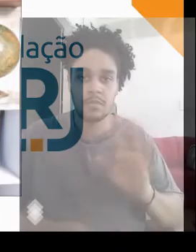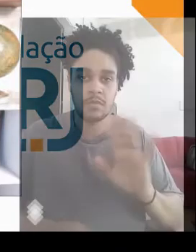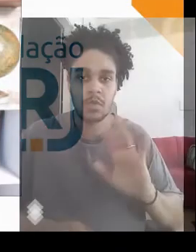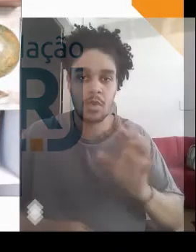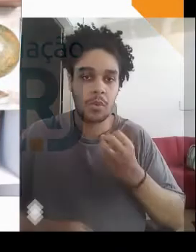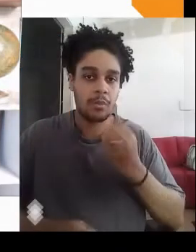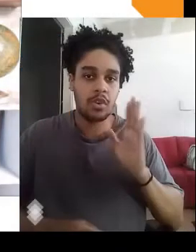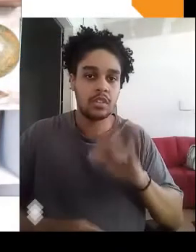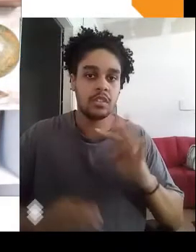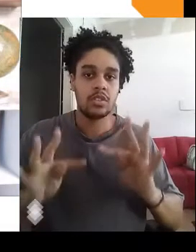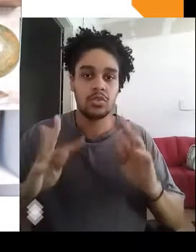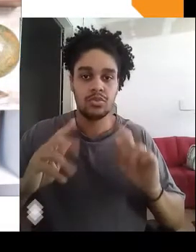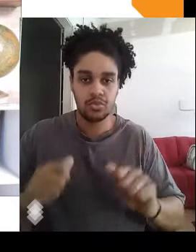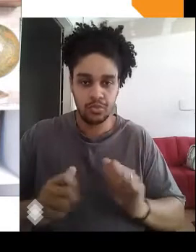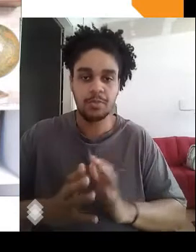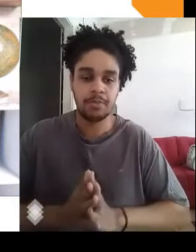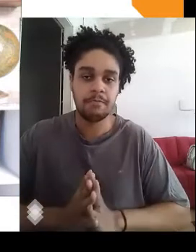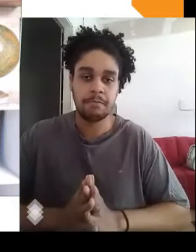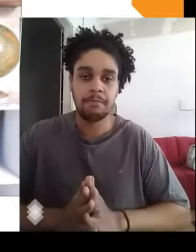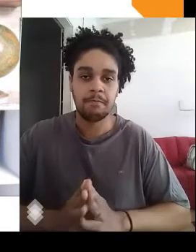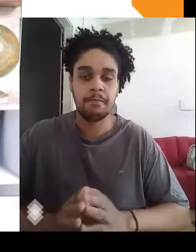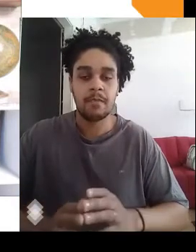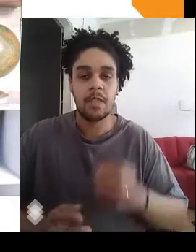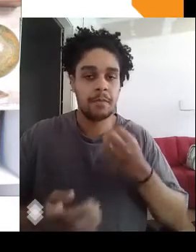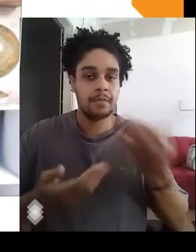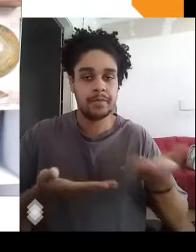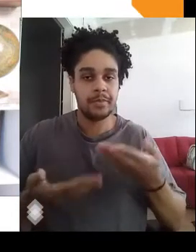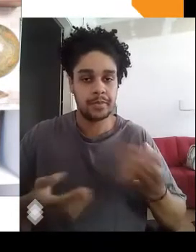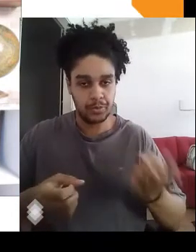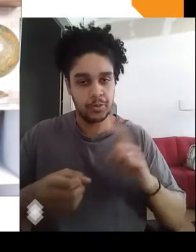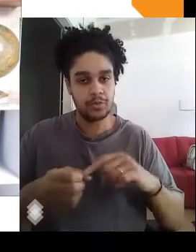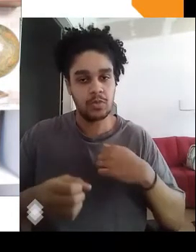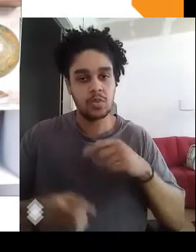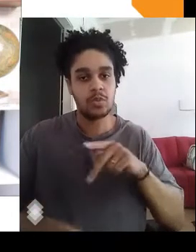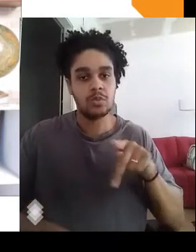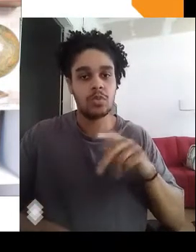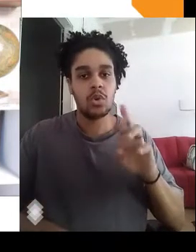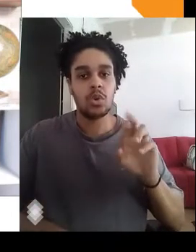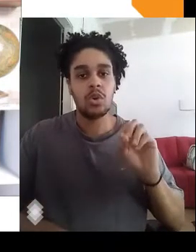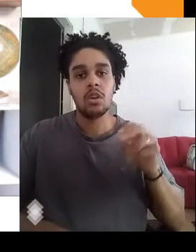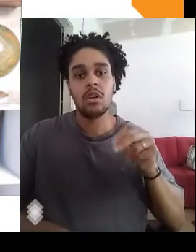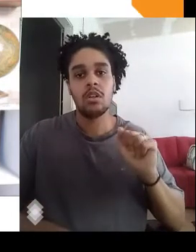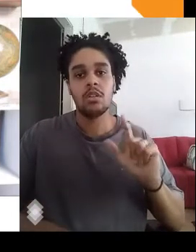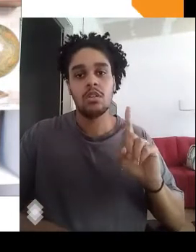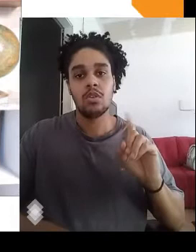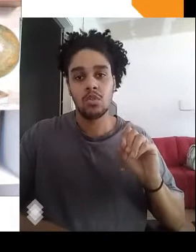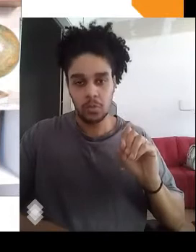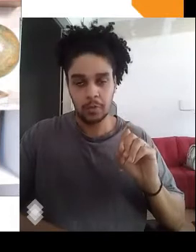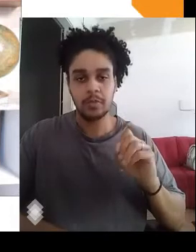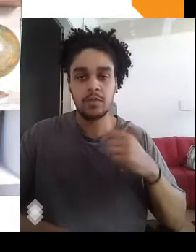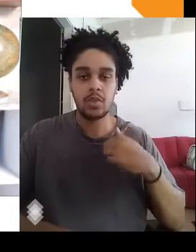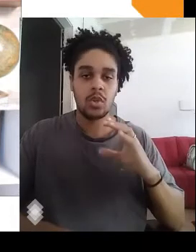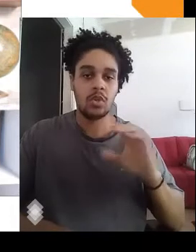Olá, boa tarde a todos e a todas, bem-vindos de volta. Eu sou o professor Ronaldo Pimenta e sou o coordenador